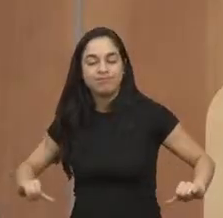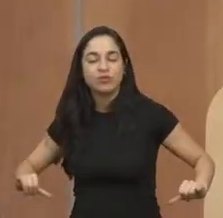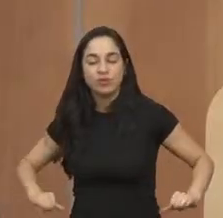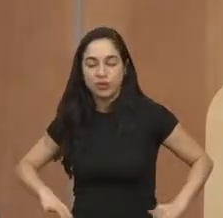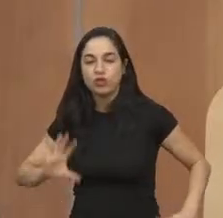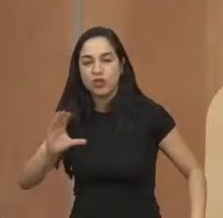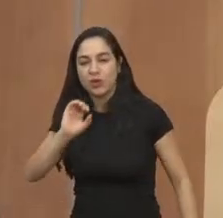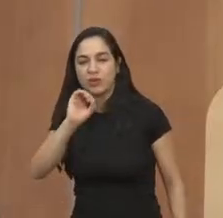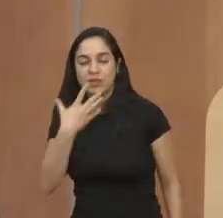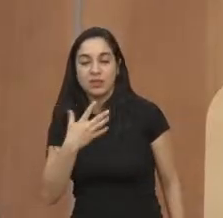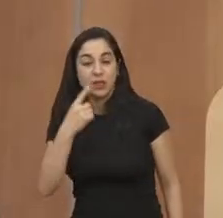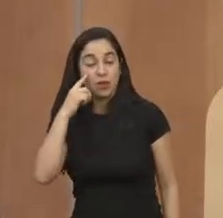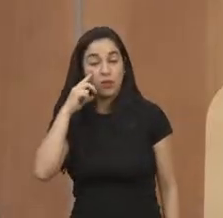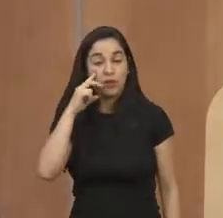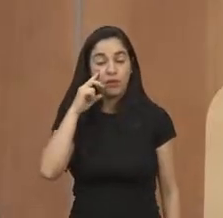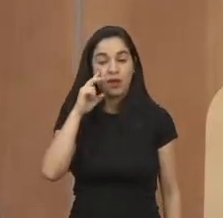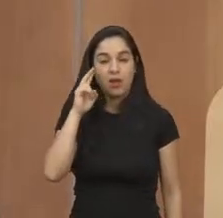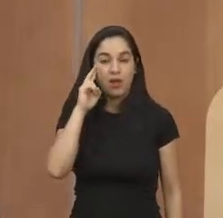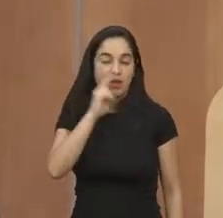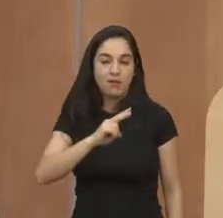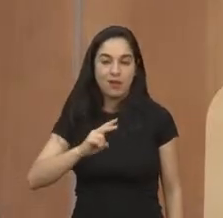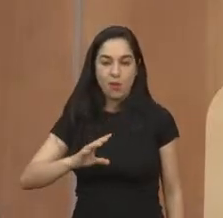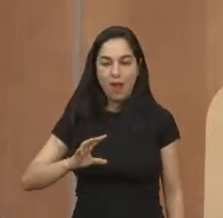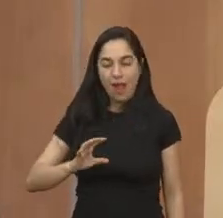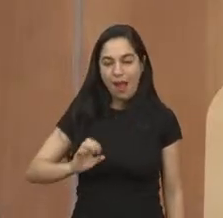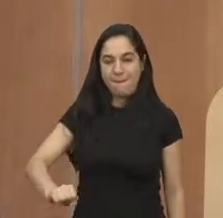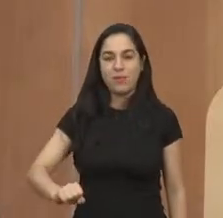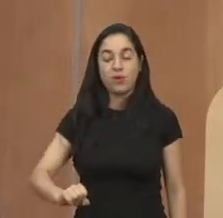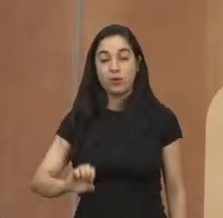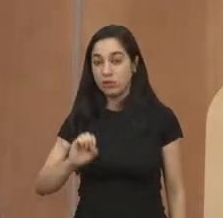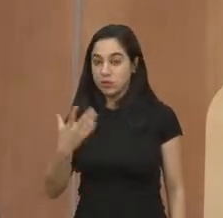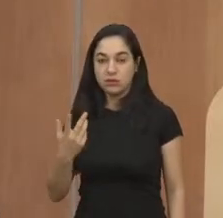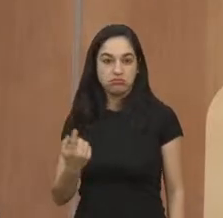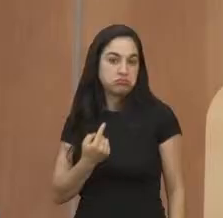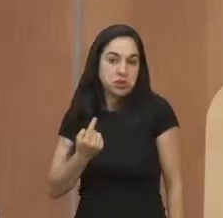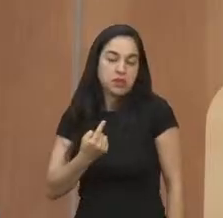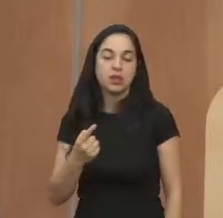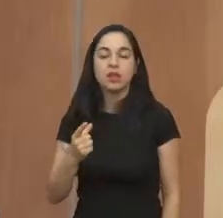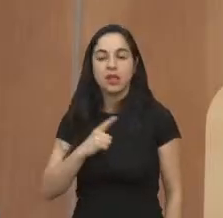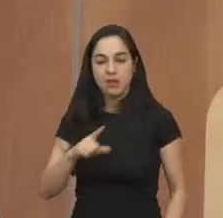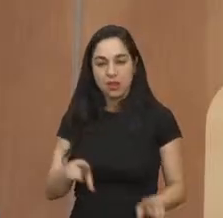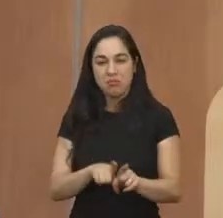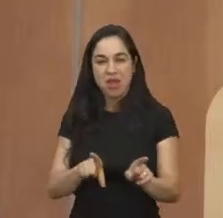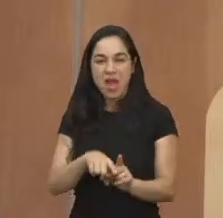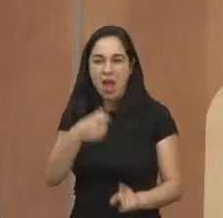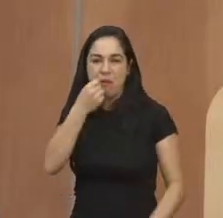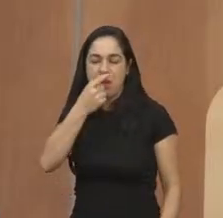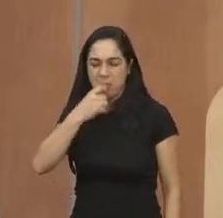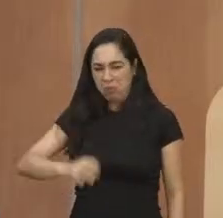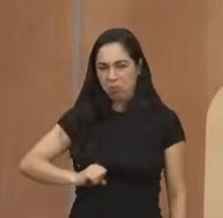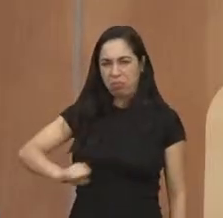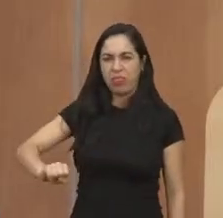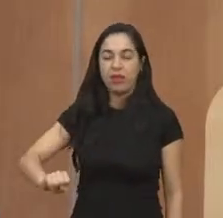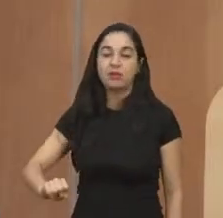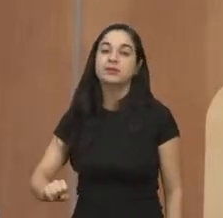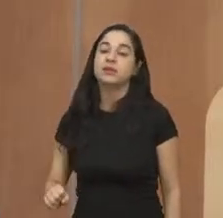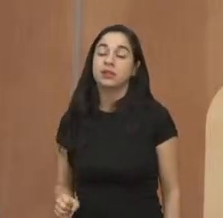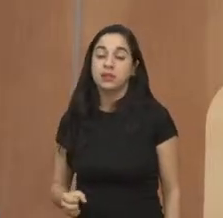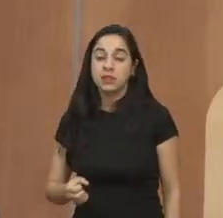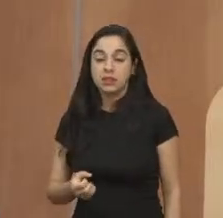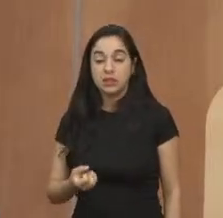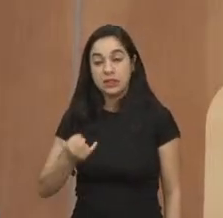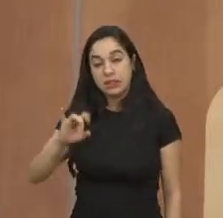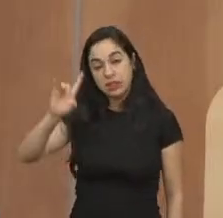em relação ao aborto espontâneo é o aborto provocado. Então, a gente pretende, com essa lei aqui, se Deus quiser, aprovada com todos